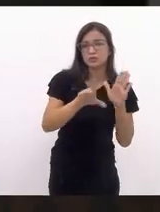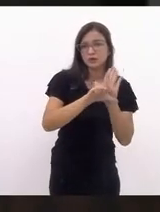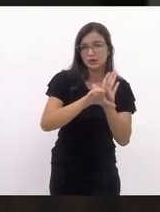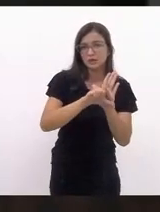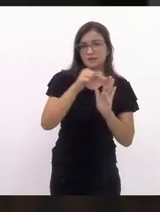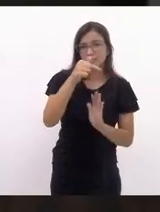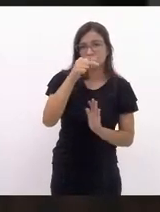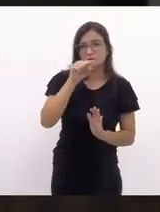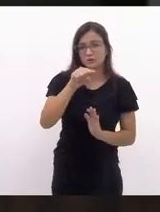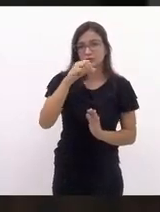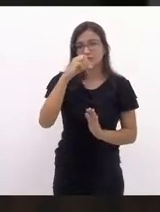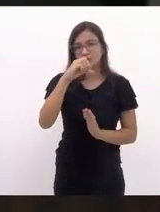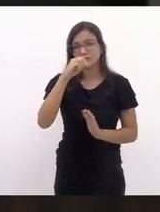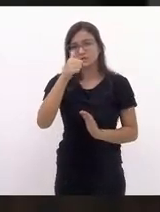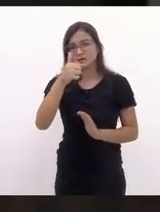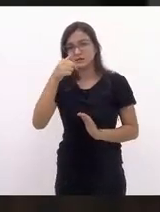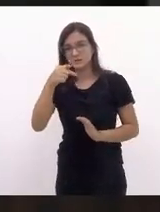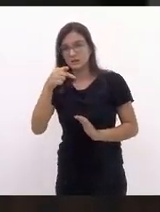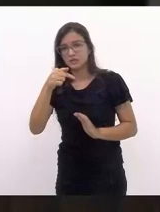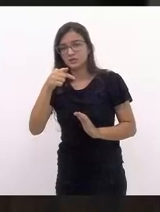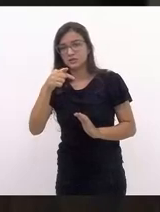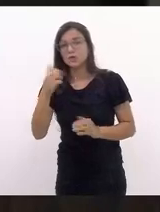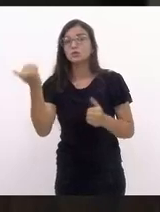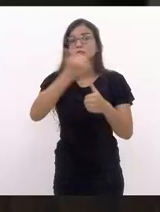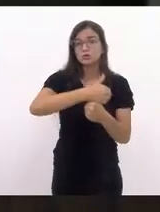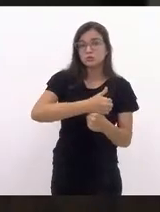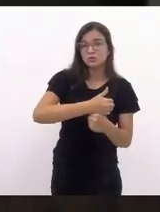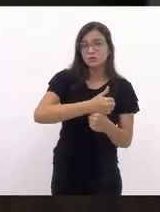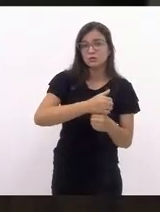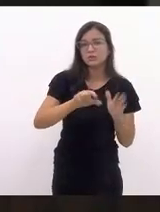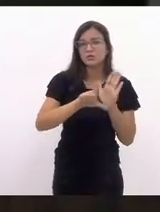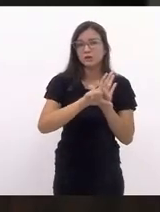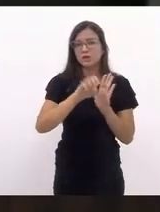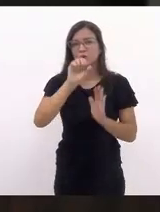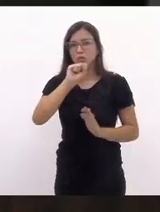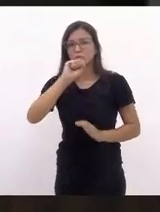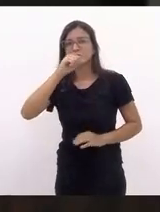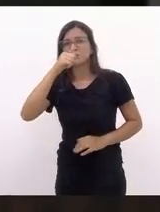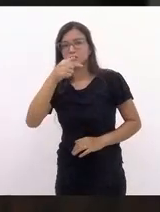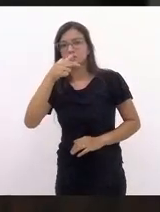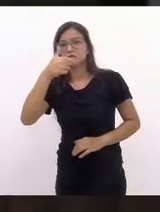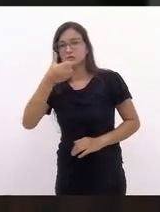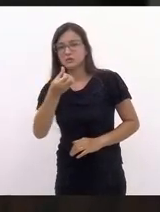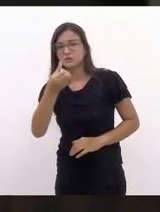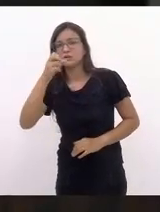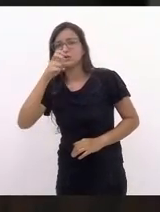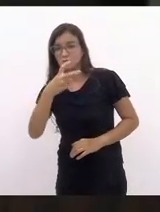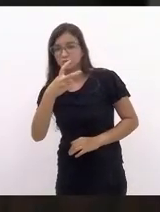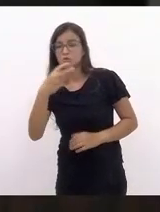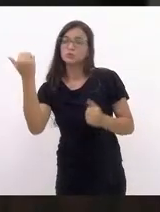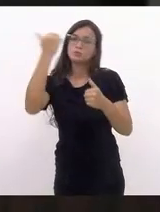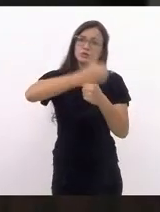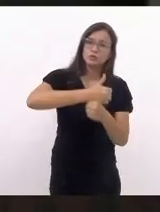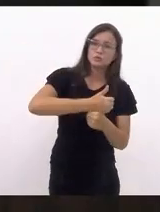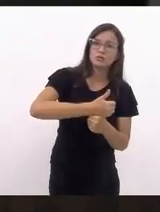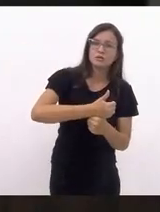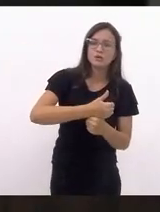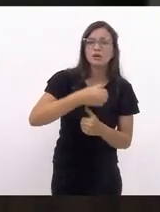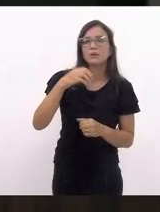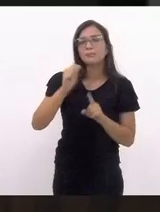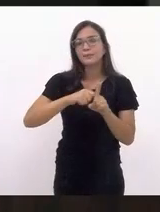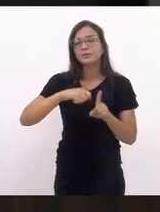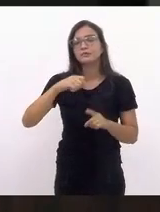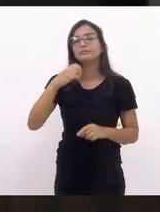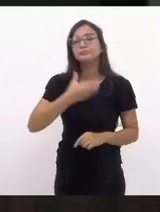Junho 17 pela lei 8232 de vinte e sete de dezembro 18 pela lei 8.697 nove de dezembro